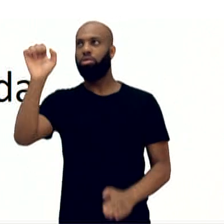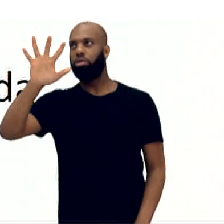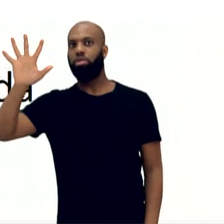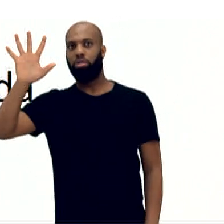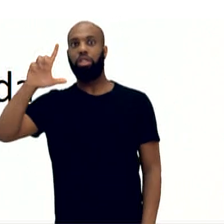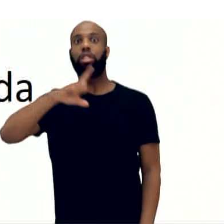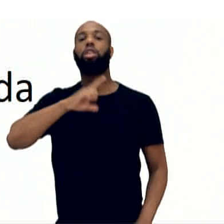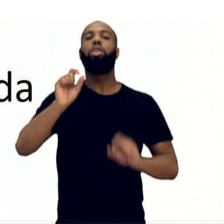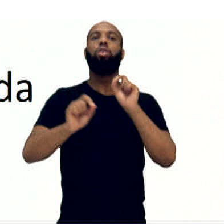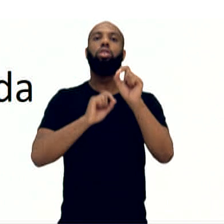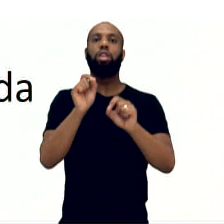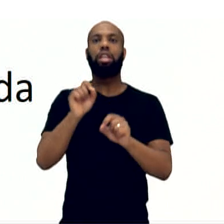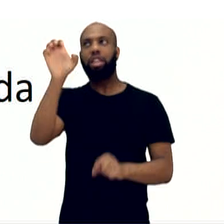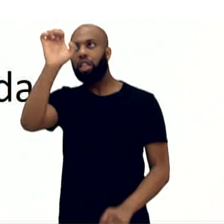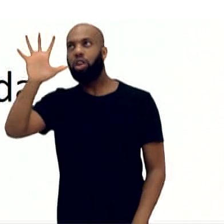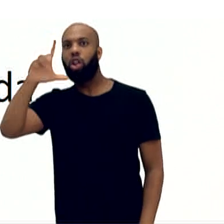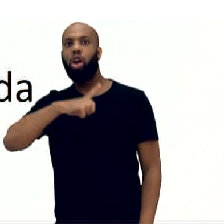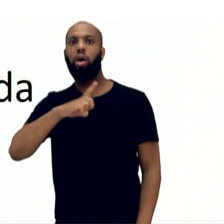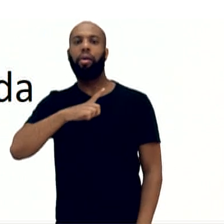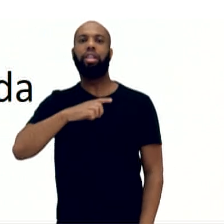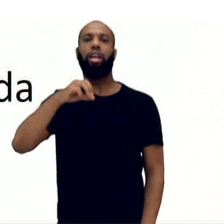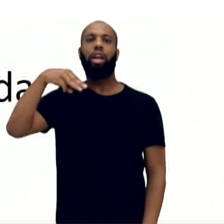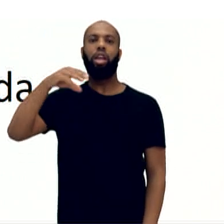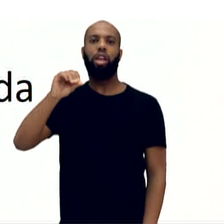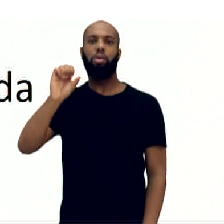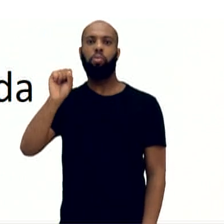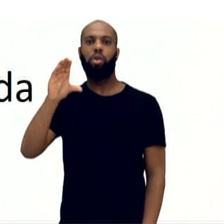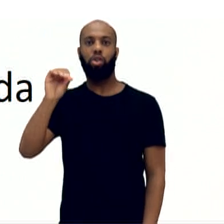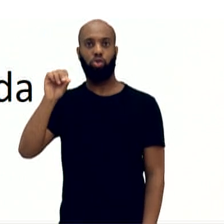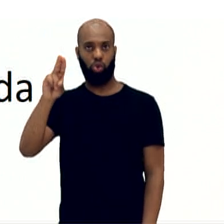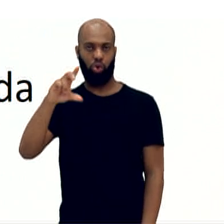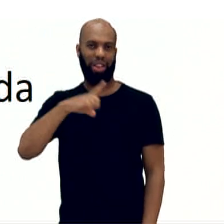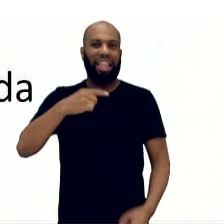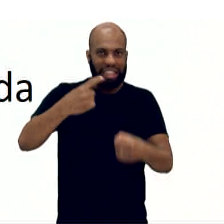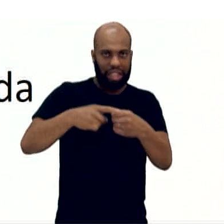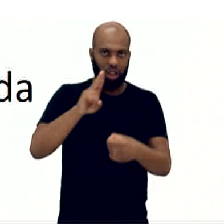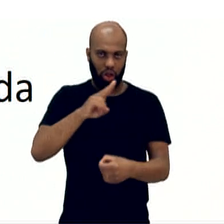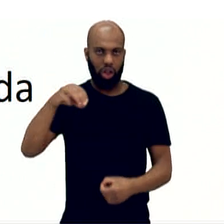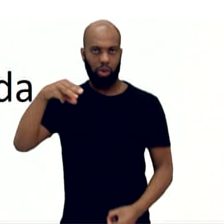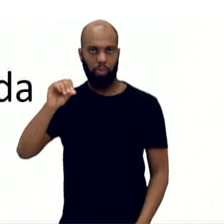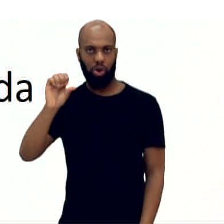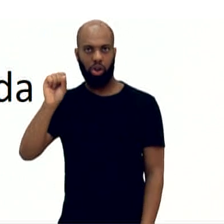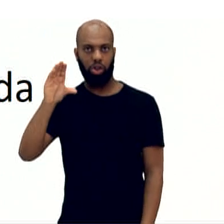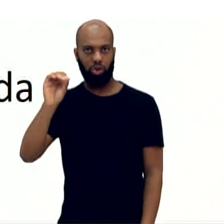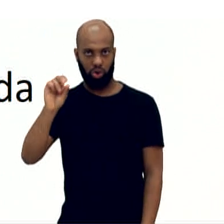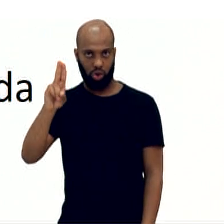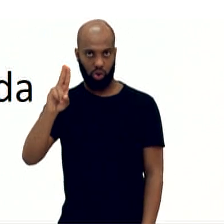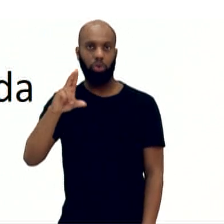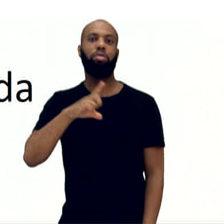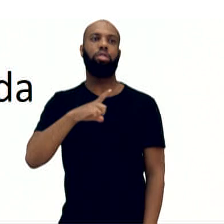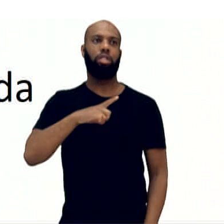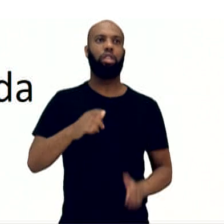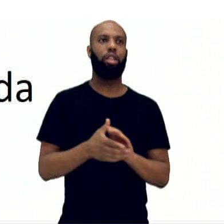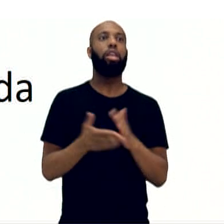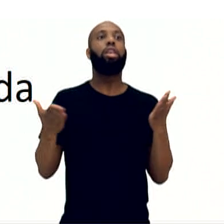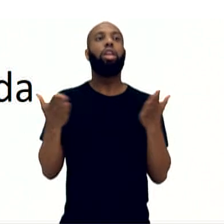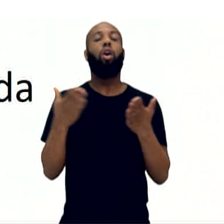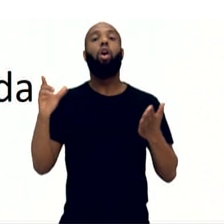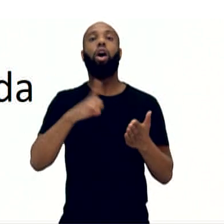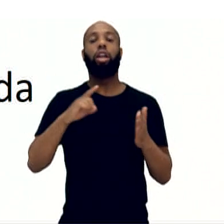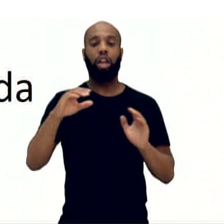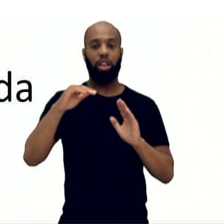Moscou como megacidade, com população superior a 10 milhões, certo? E cidades globais europeias eu tenho um total